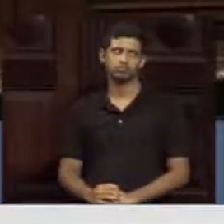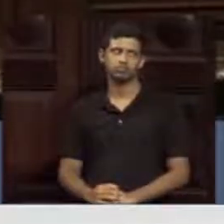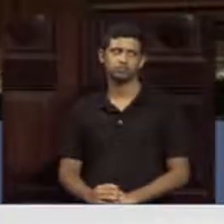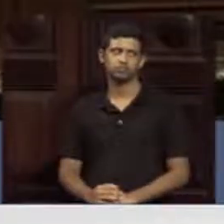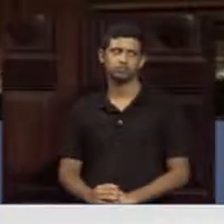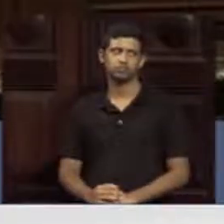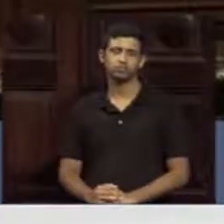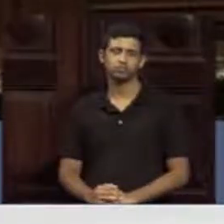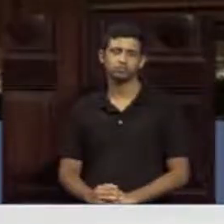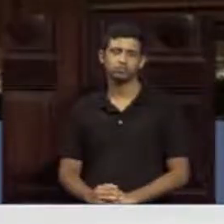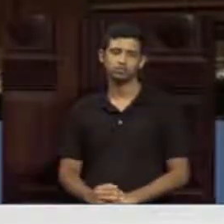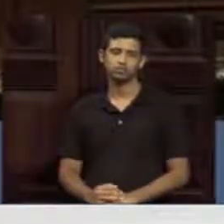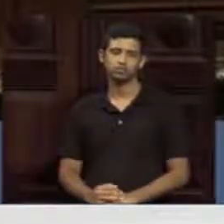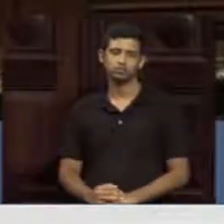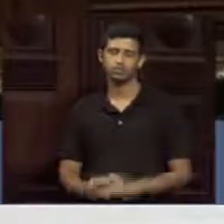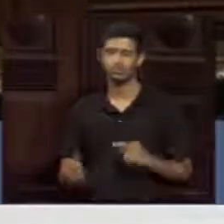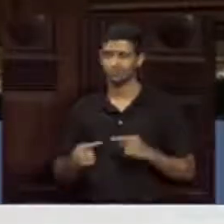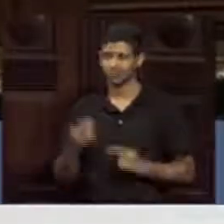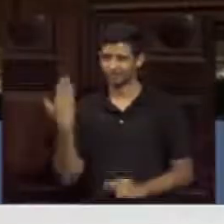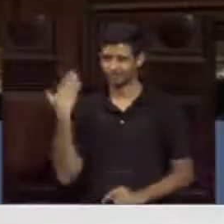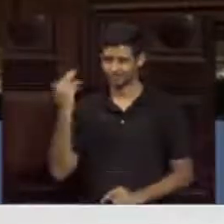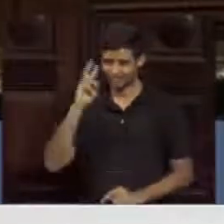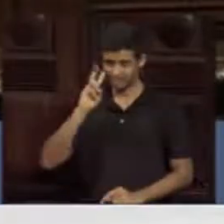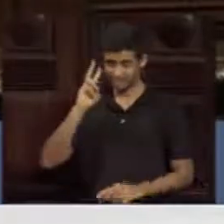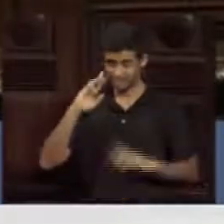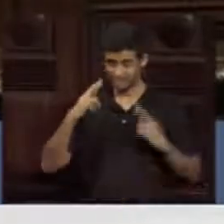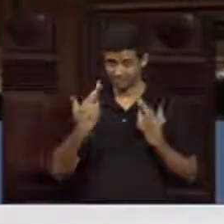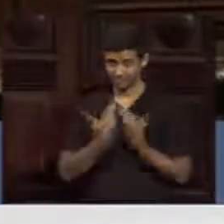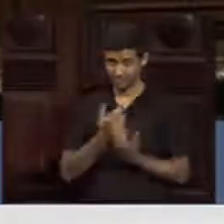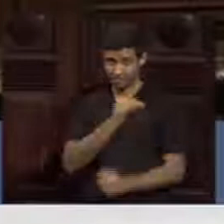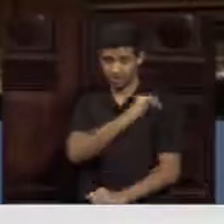na sessão Rio de Janeiro da